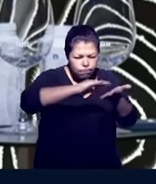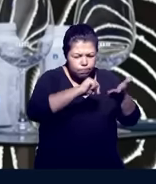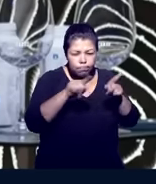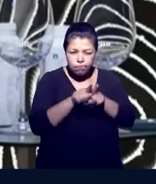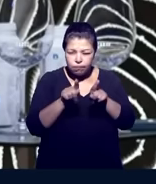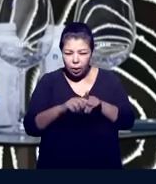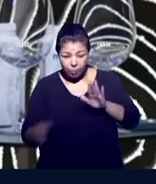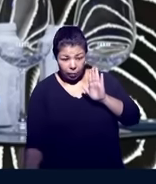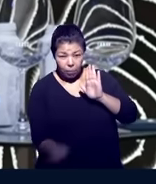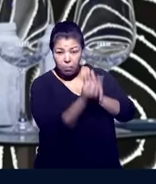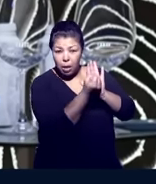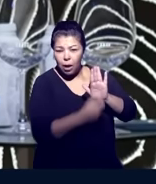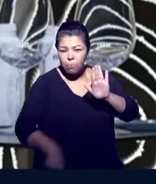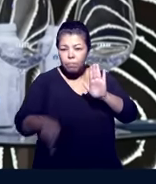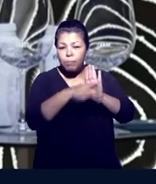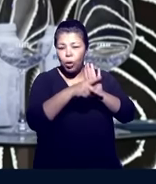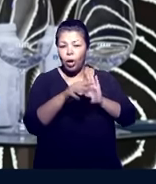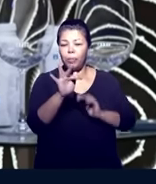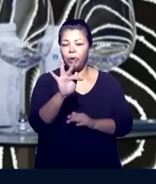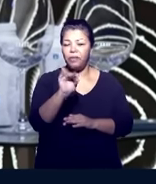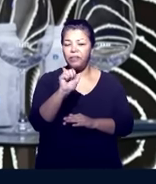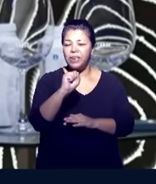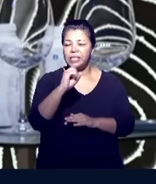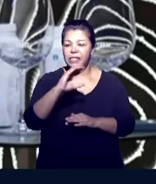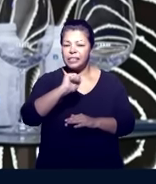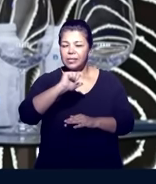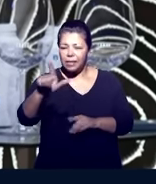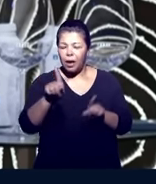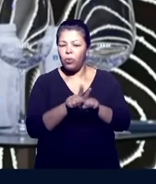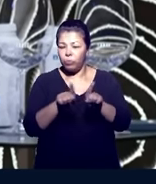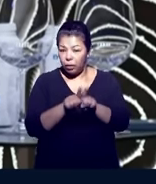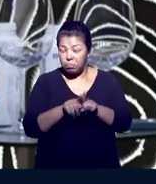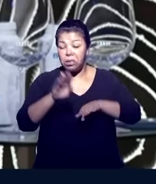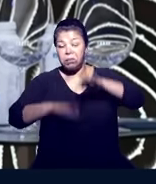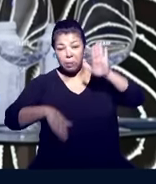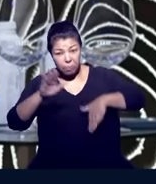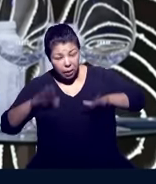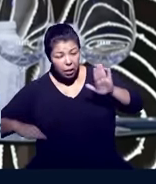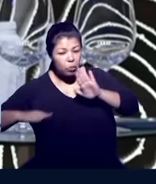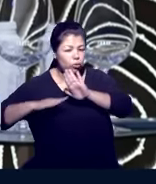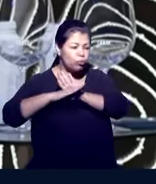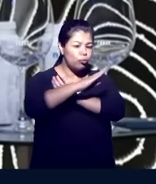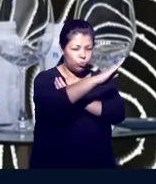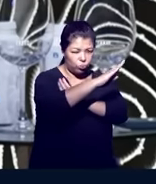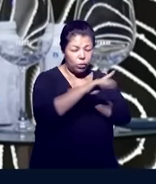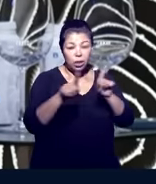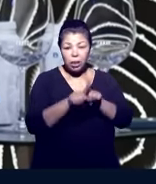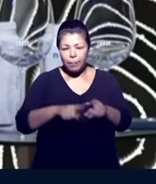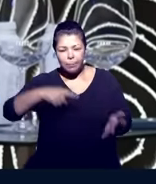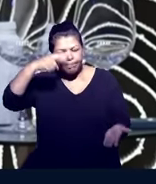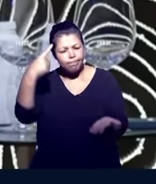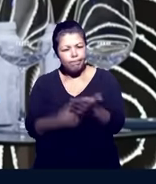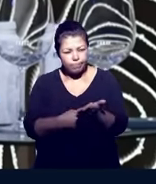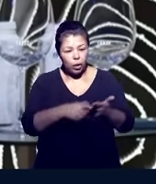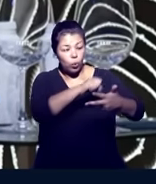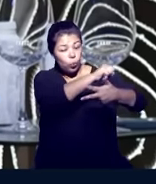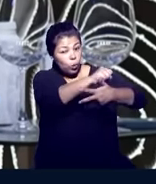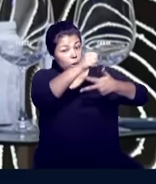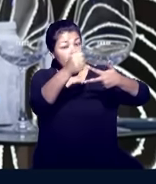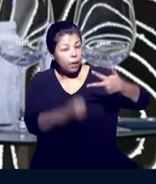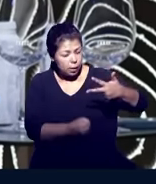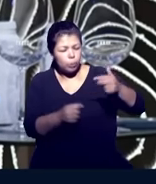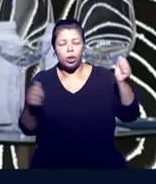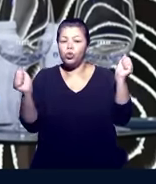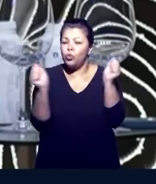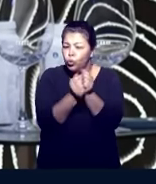fiscal que coloca a receita para crescer acima da despesa num determinado patamar comprometendo os três poderes com